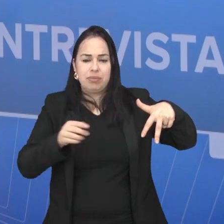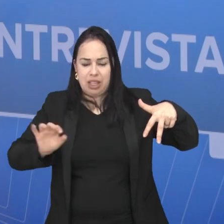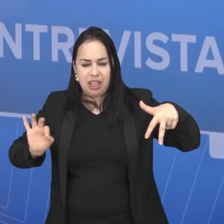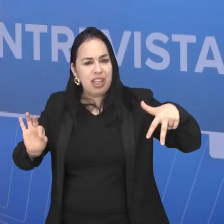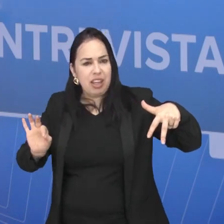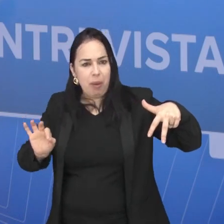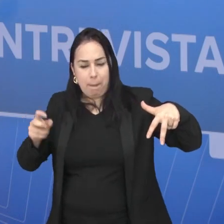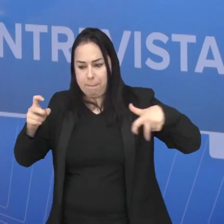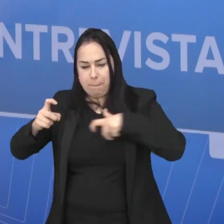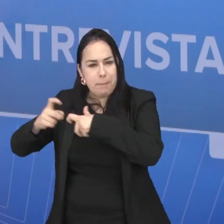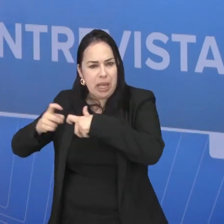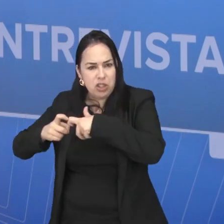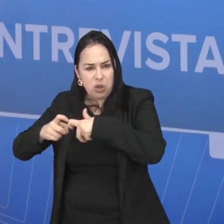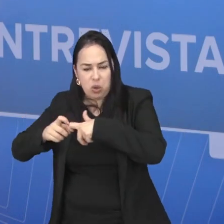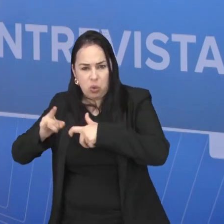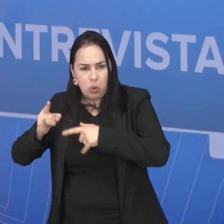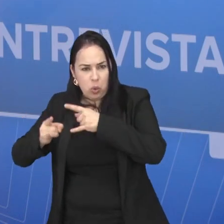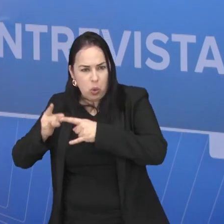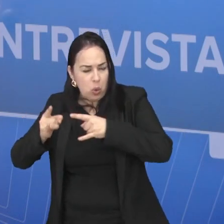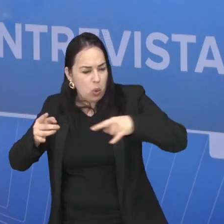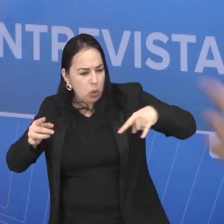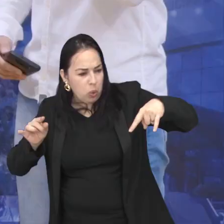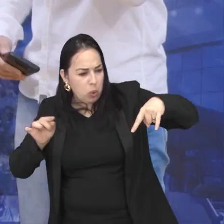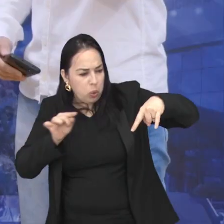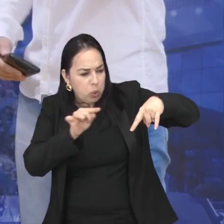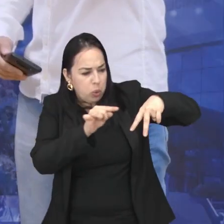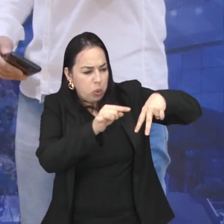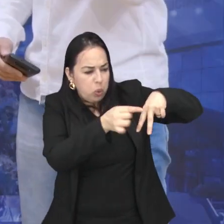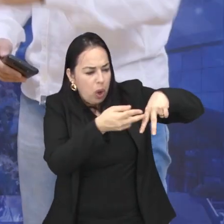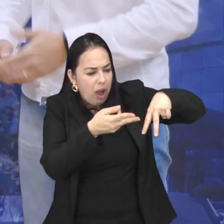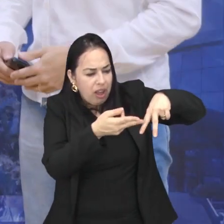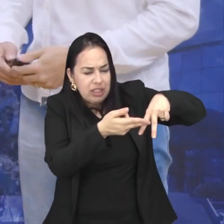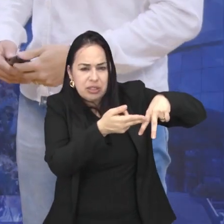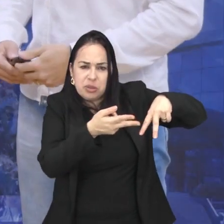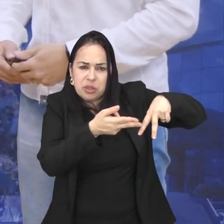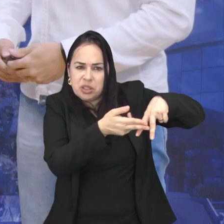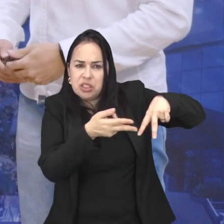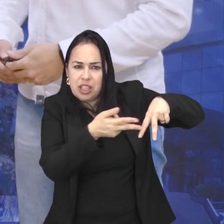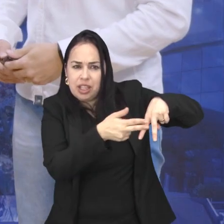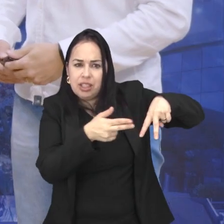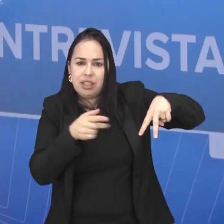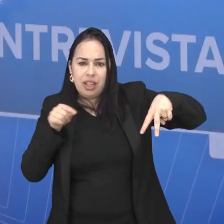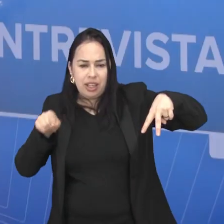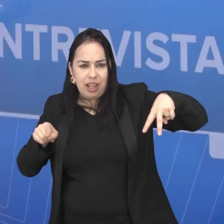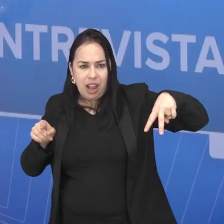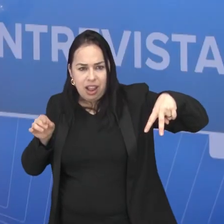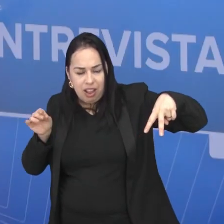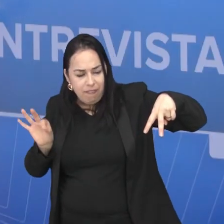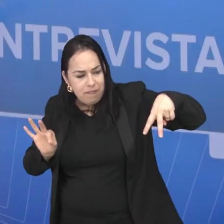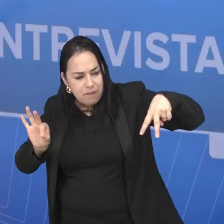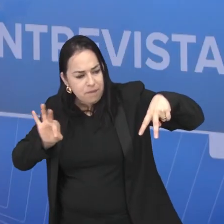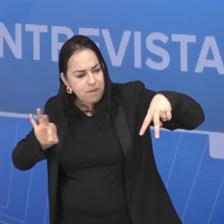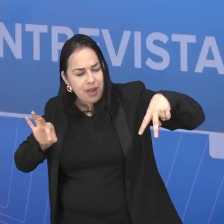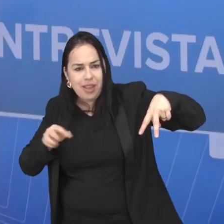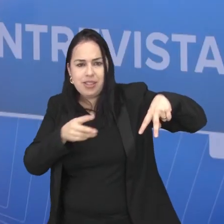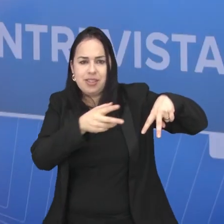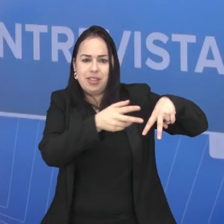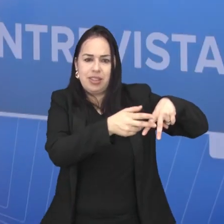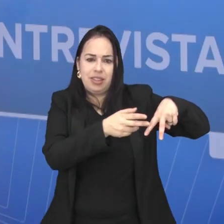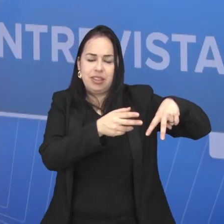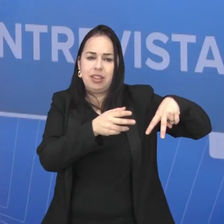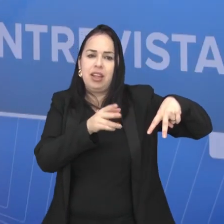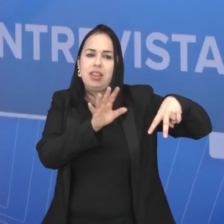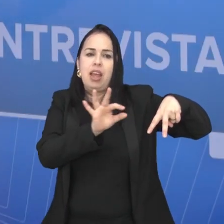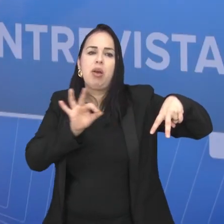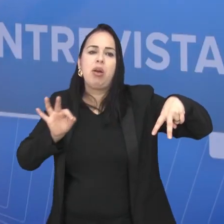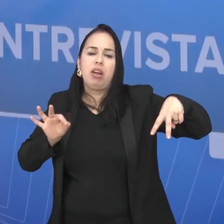tiver, né, centenas, milhares de quilômetros, a distância que tiver, entre ele mexer e o outro lado responder, é o que